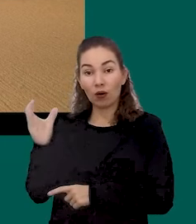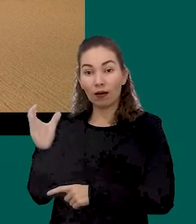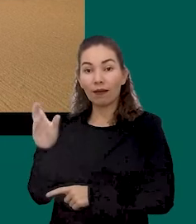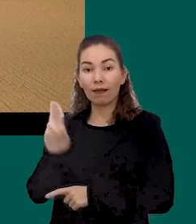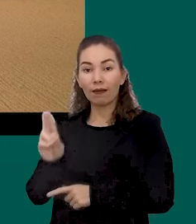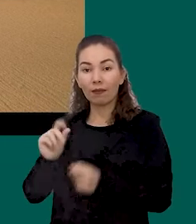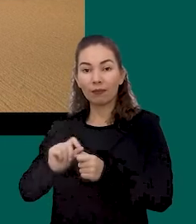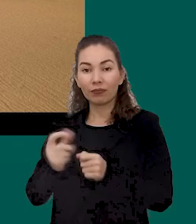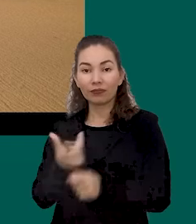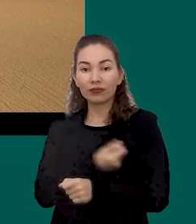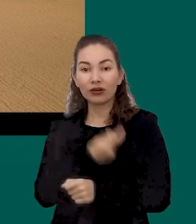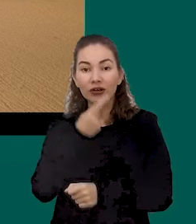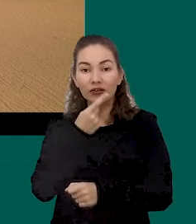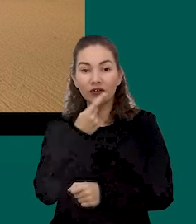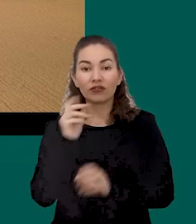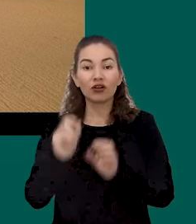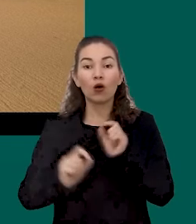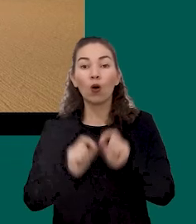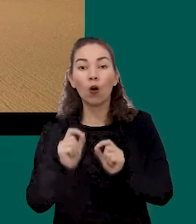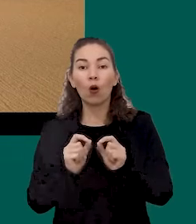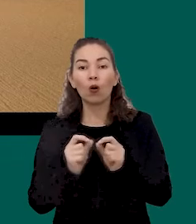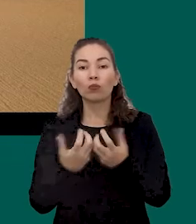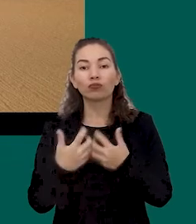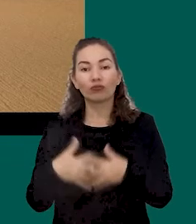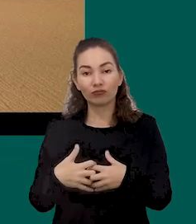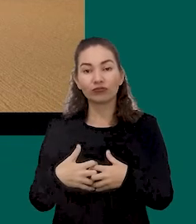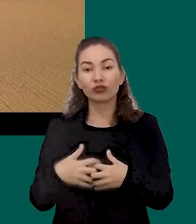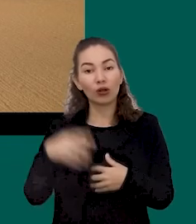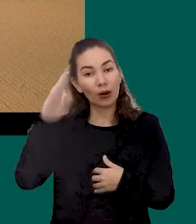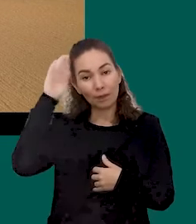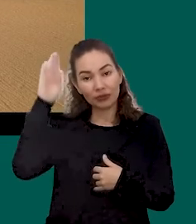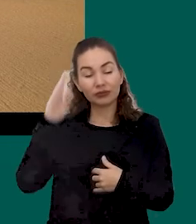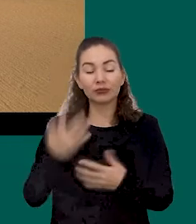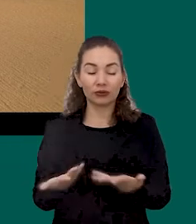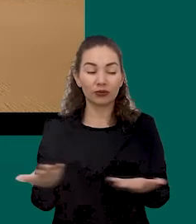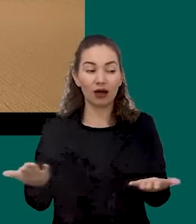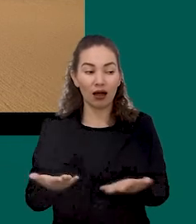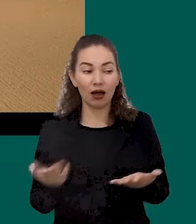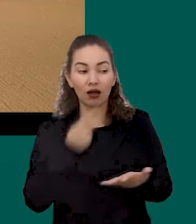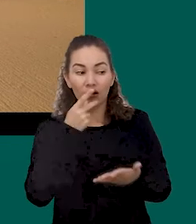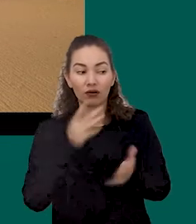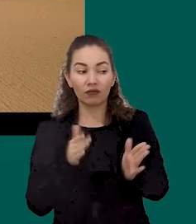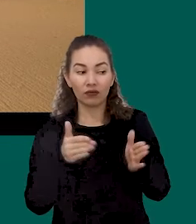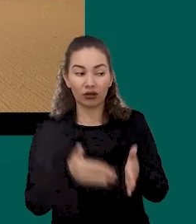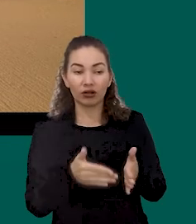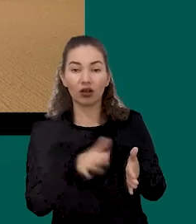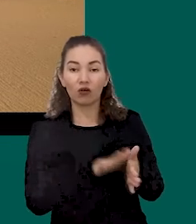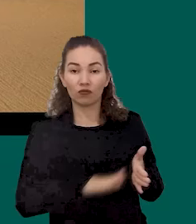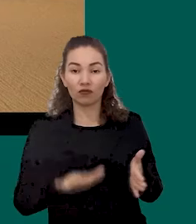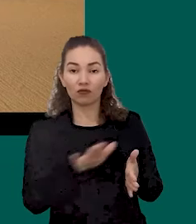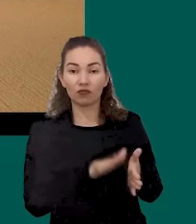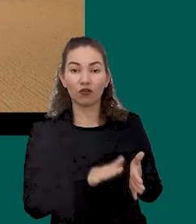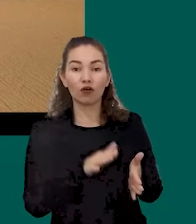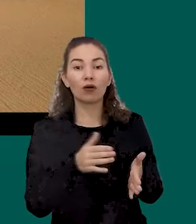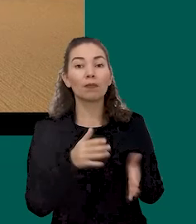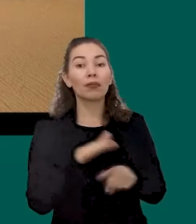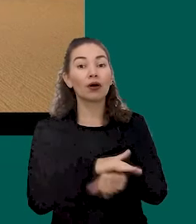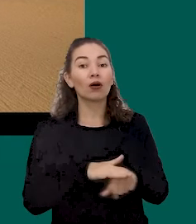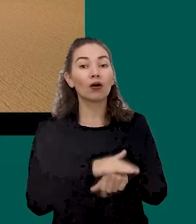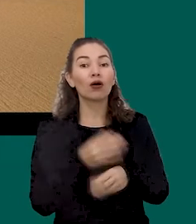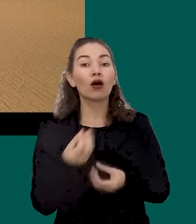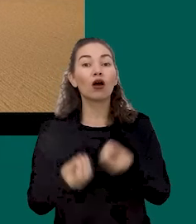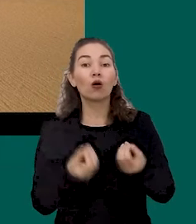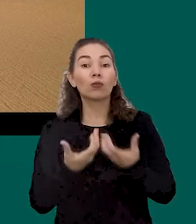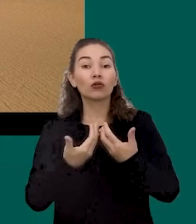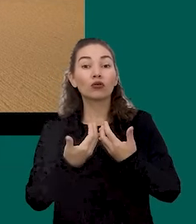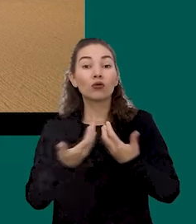falou também sobre os mecanismos de ação. Acho que era o principal para a gente contemplar. Agora eu vou tomar um pouquinho mais do tempo de vocês para a gente conversar sobre como